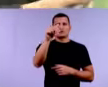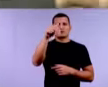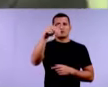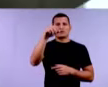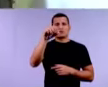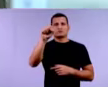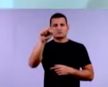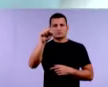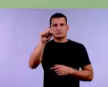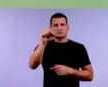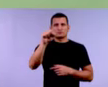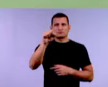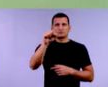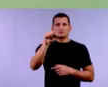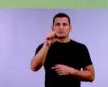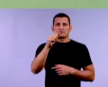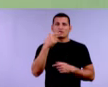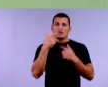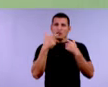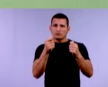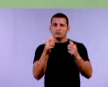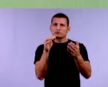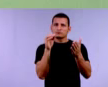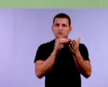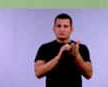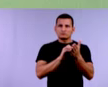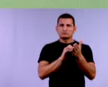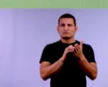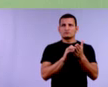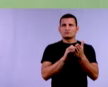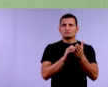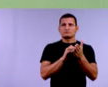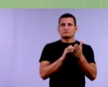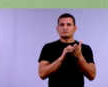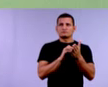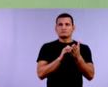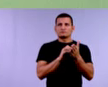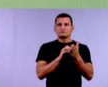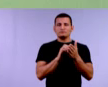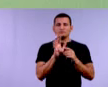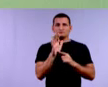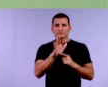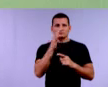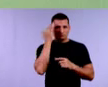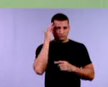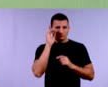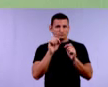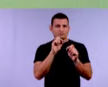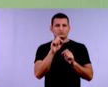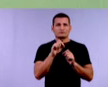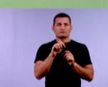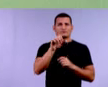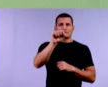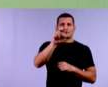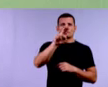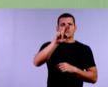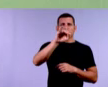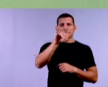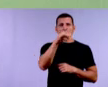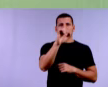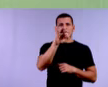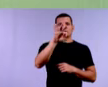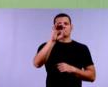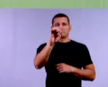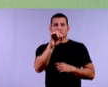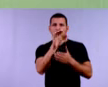anos. Então, a língua coloquial aqui, nesse sentido, ajuda a entender que quando o sujeito é inexistente, sempre será no